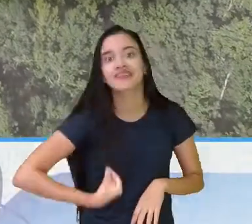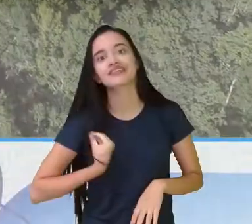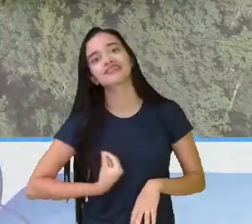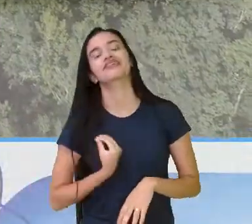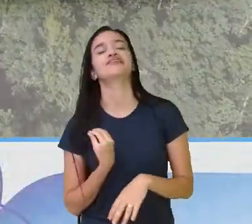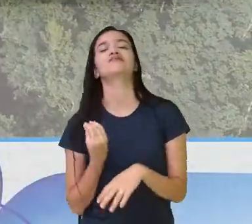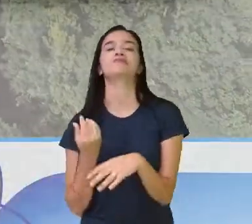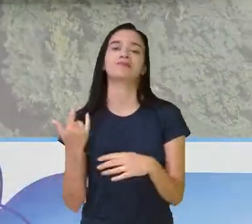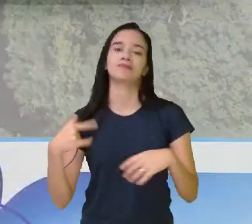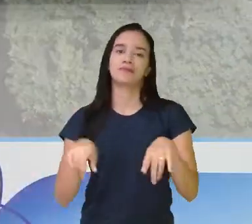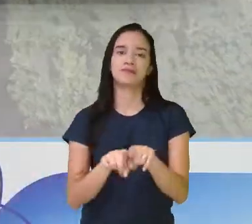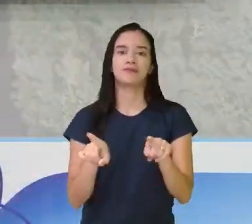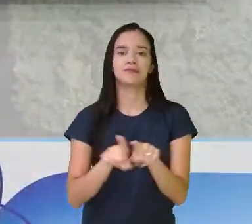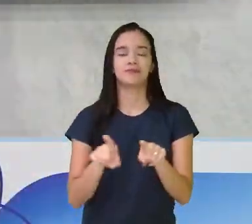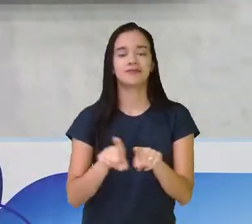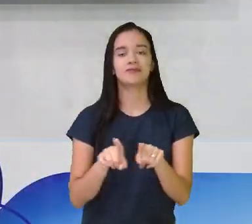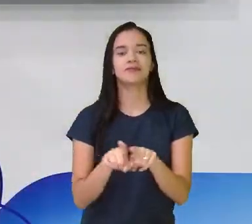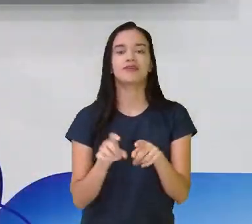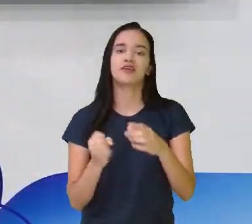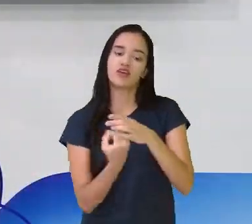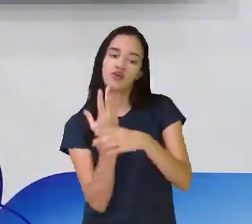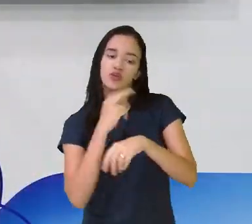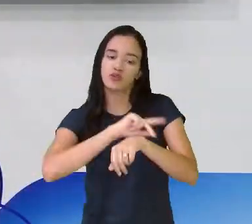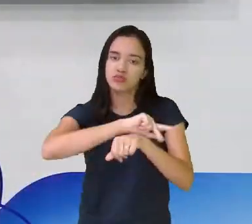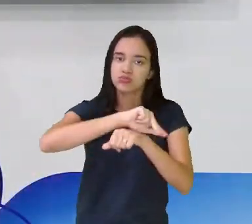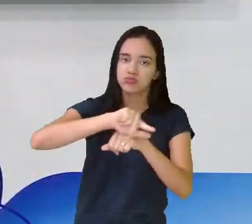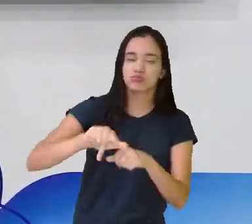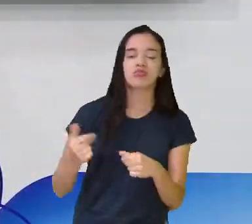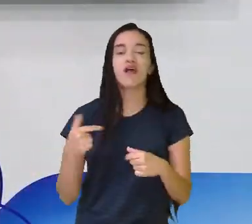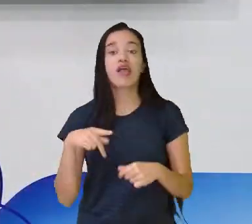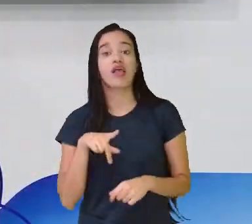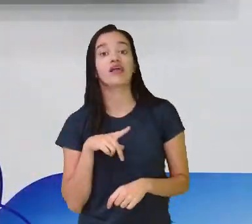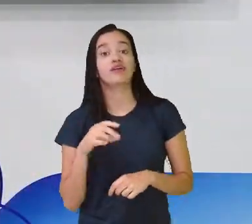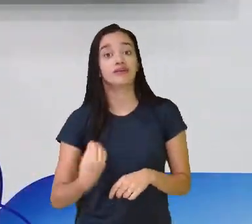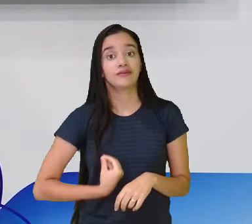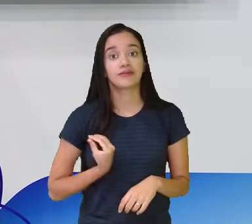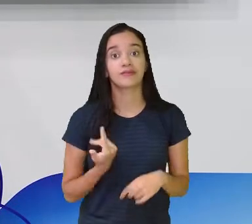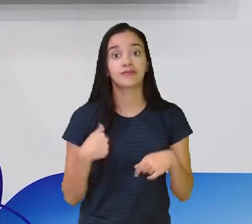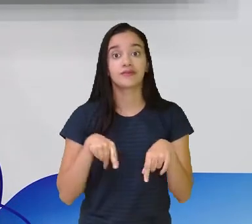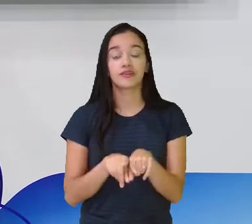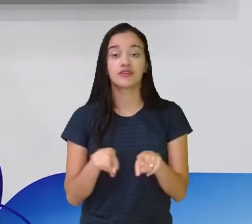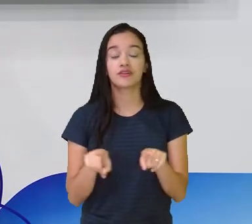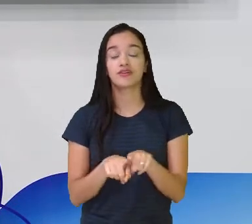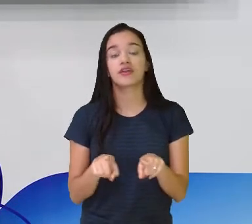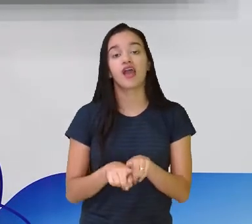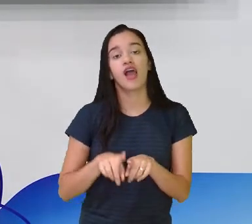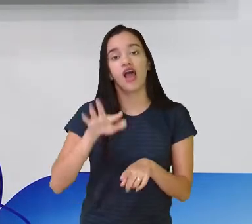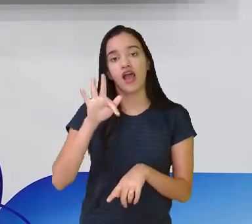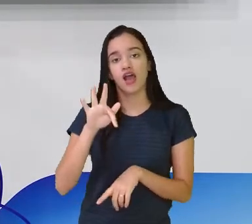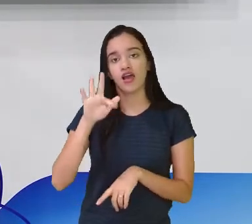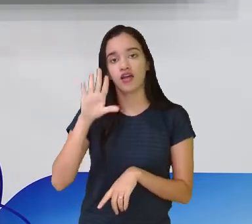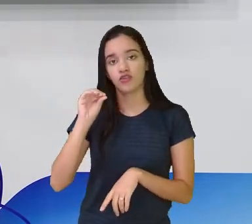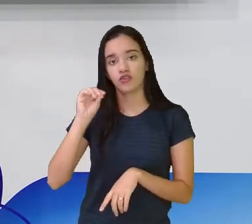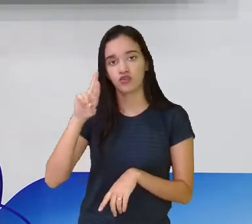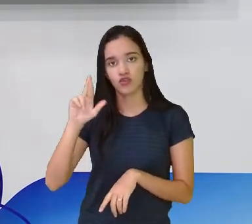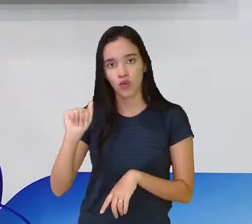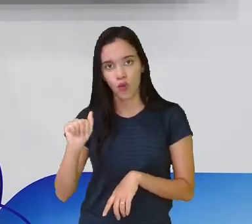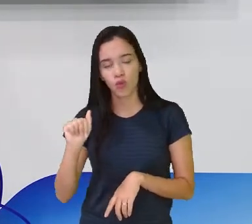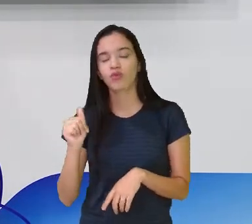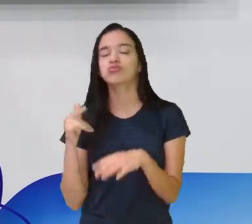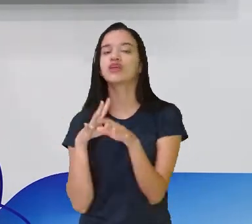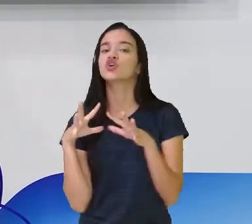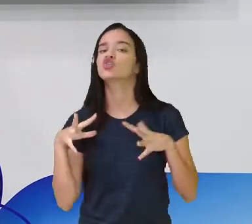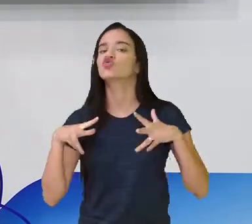Além da biodiversidade, além da fauna, existe a flora, todos os seres vivos que